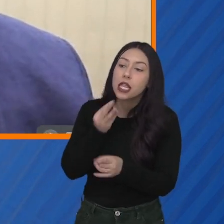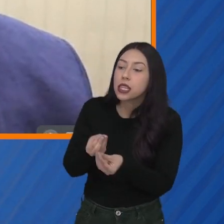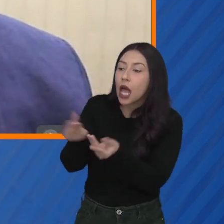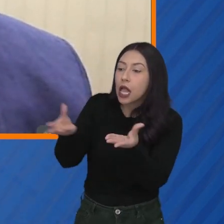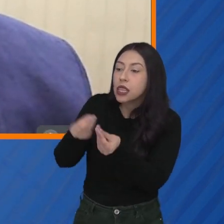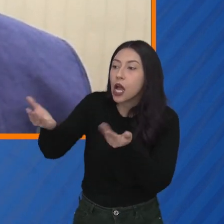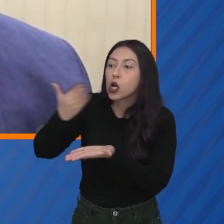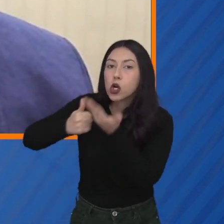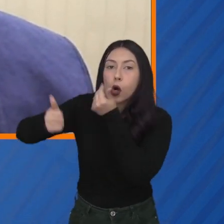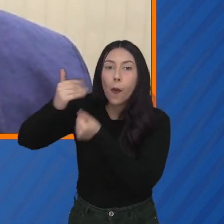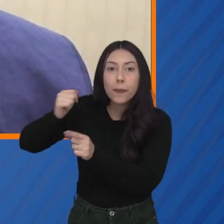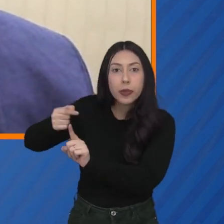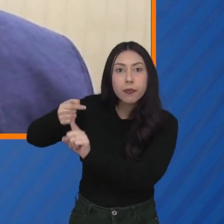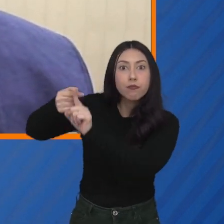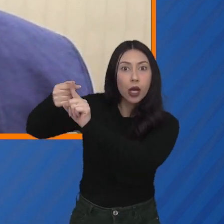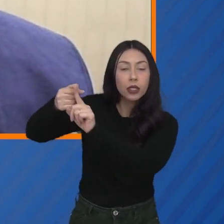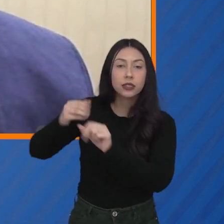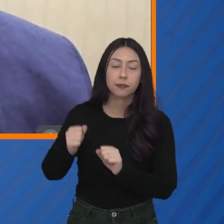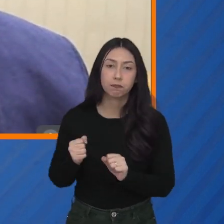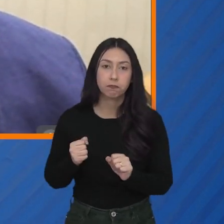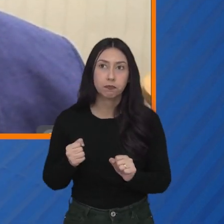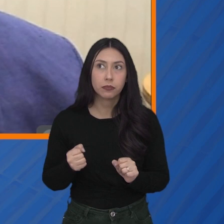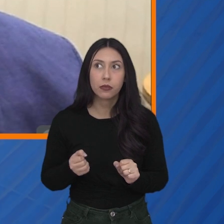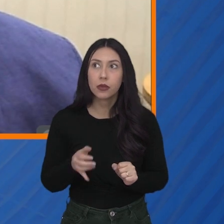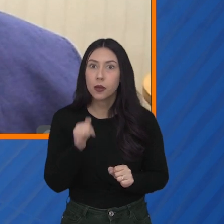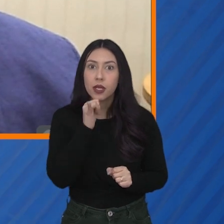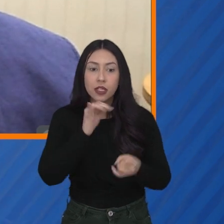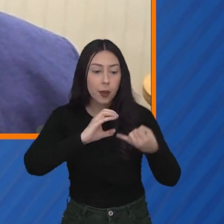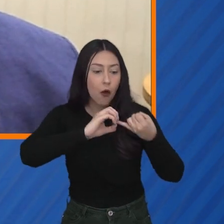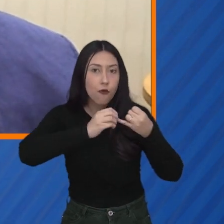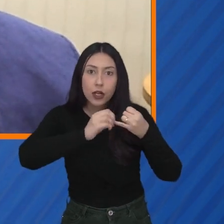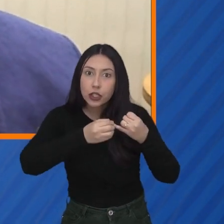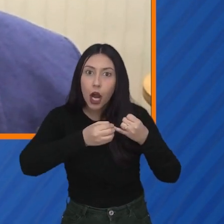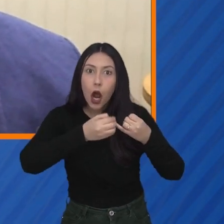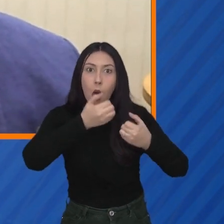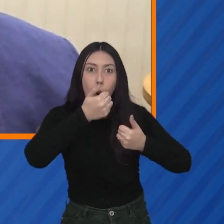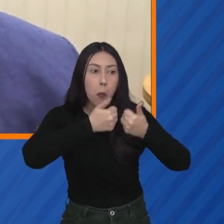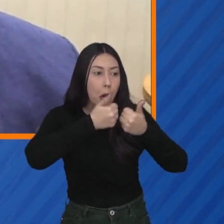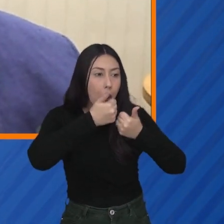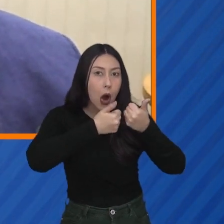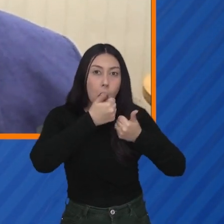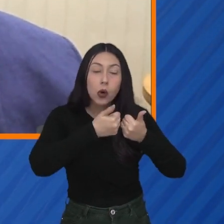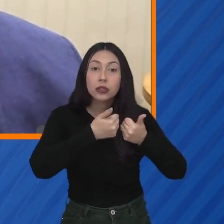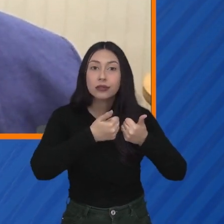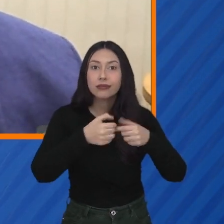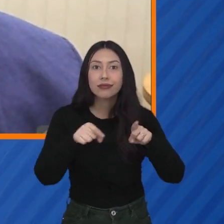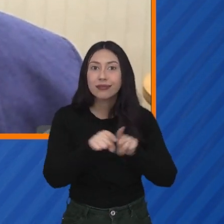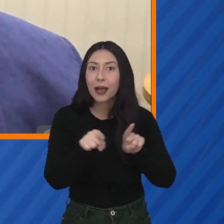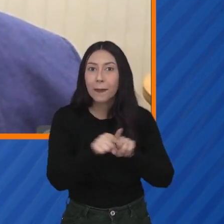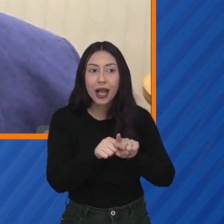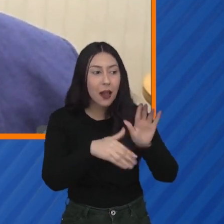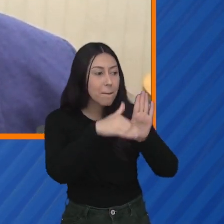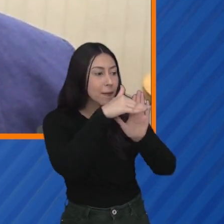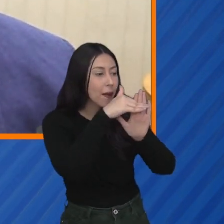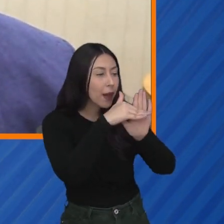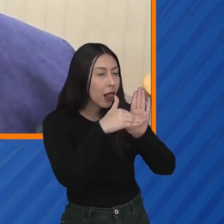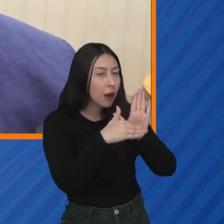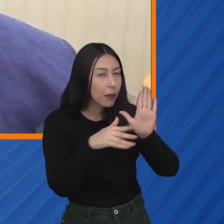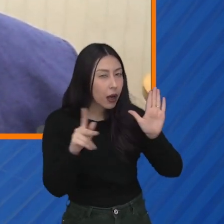suplementação alimentar das abelhas. No caso de grãos, como feijão e arroz,